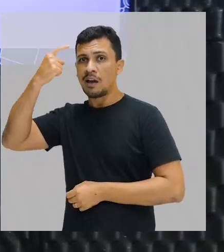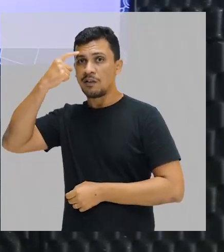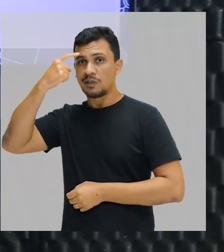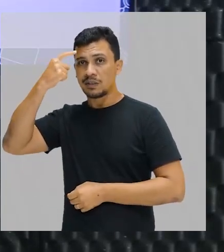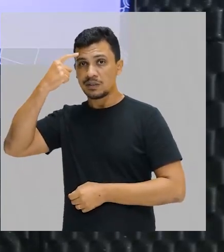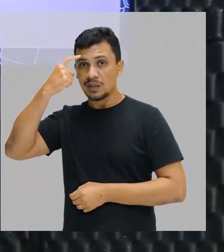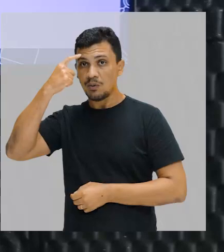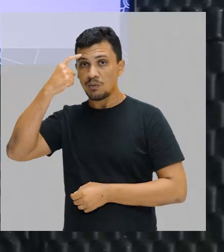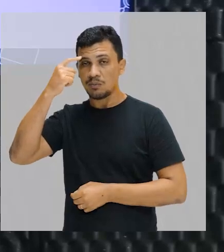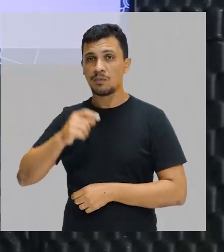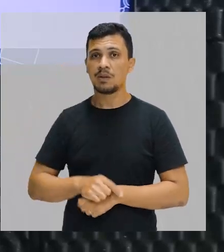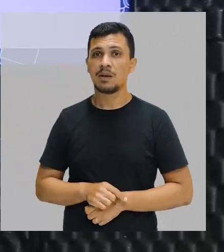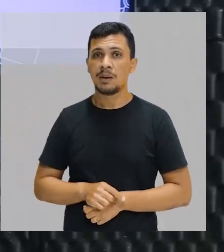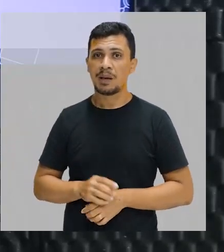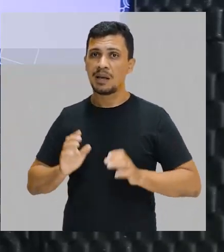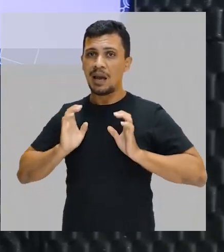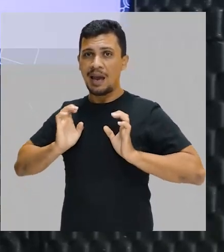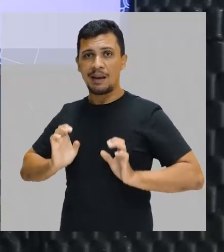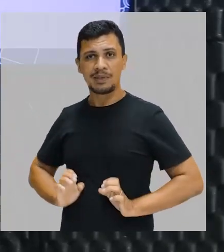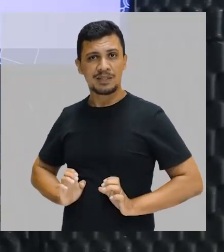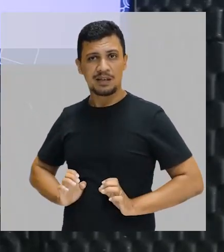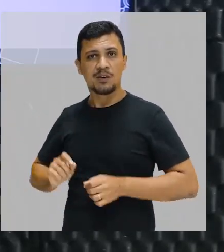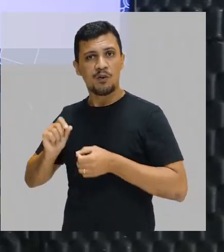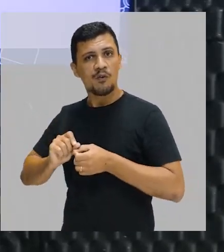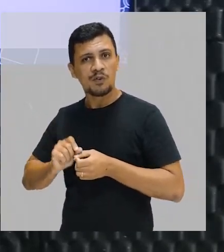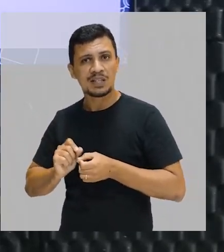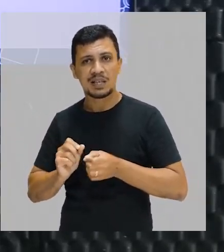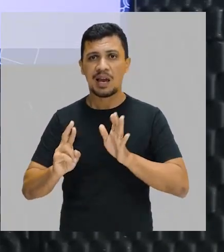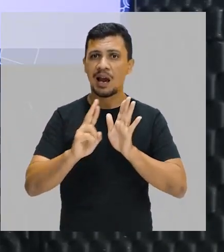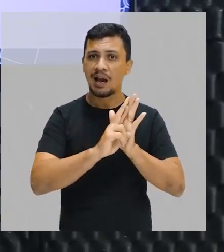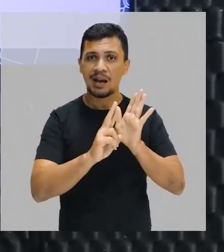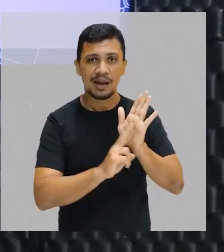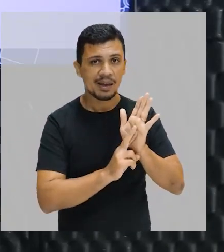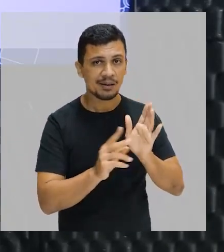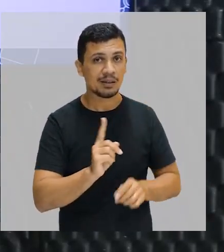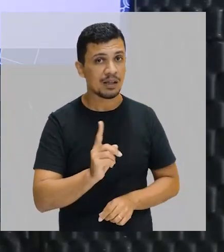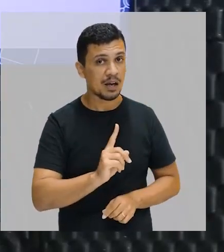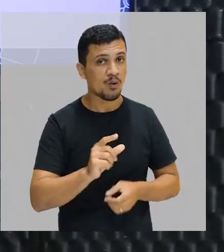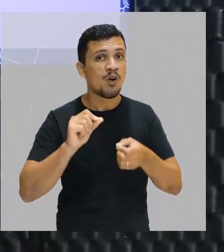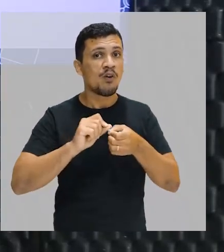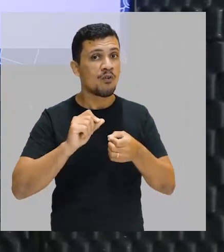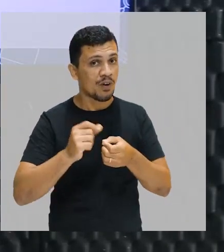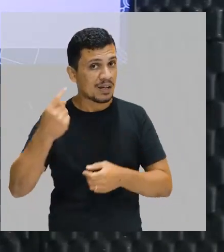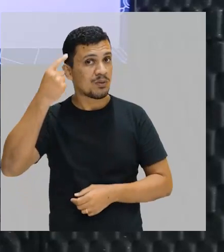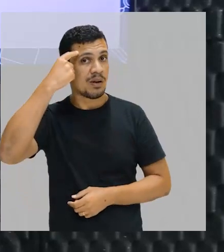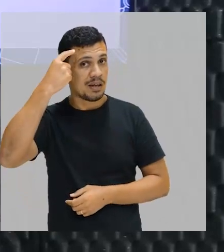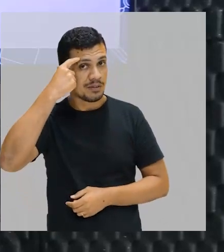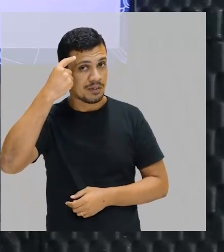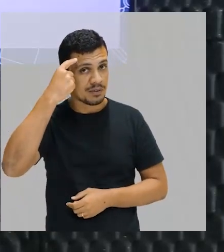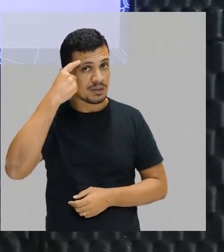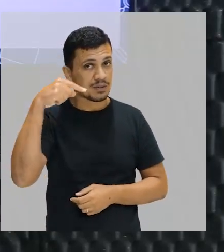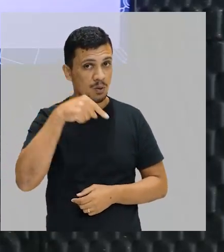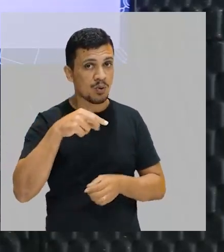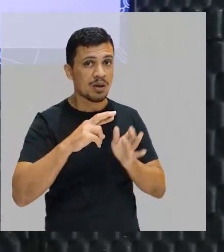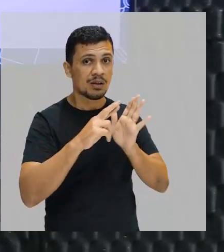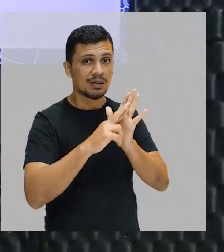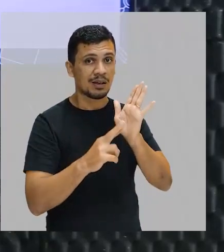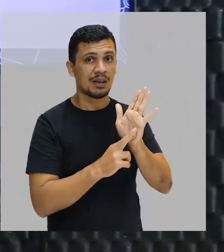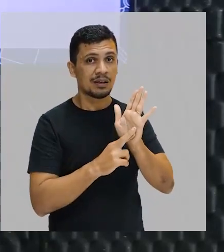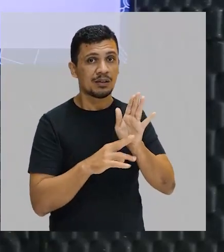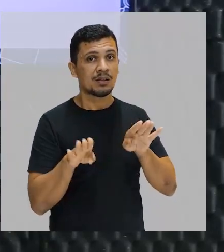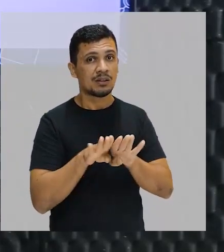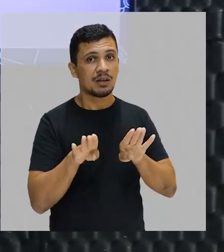está, não perfaz a regra. Ela faz uma reflexão sobre elas e sobre a nossa ação em relação a